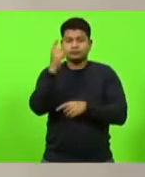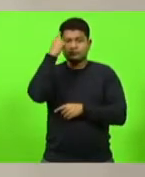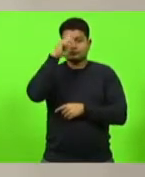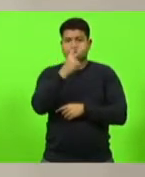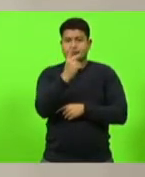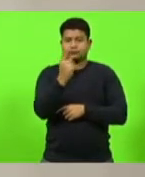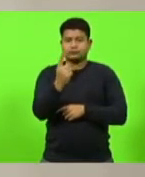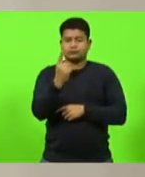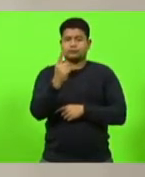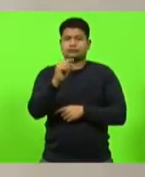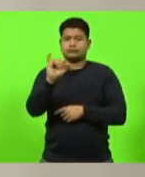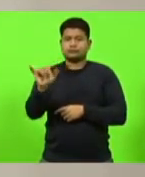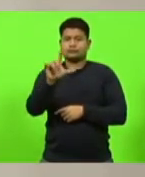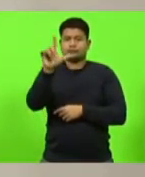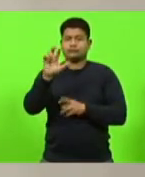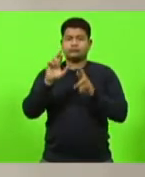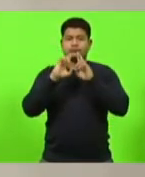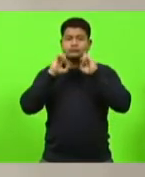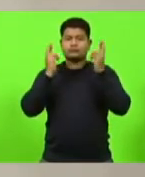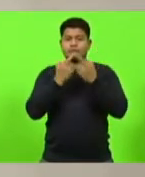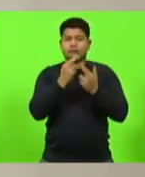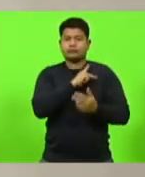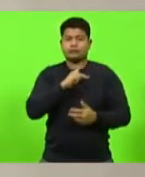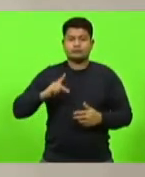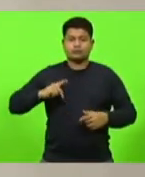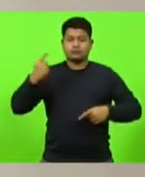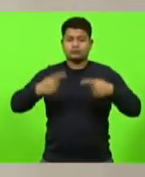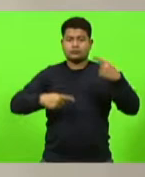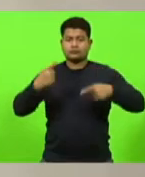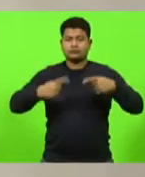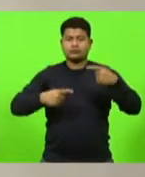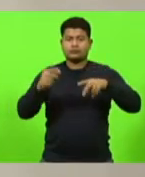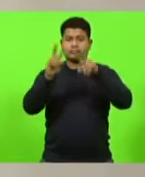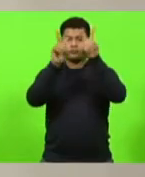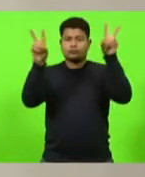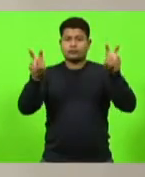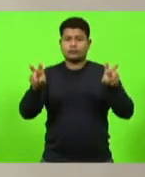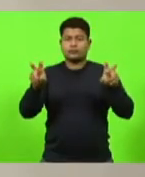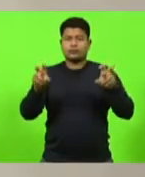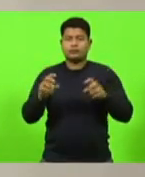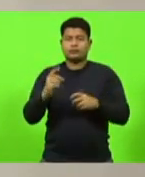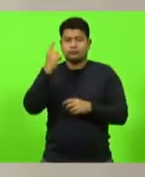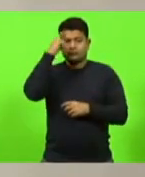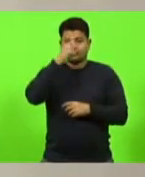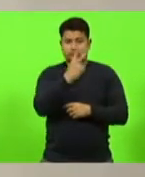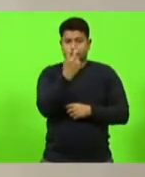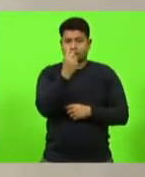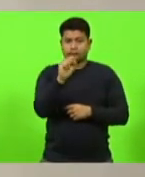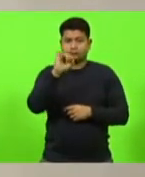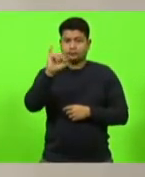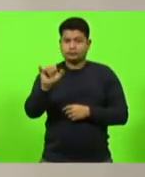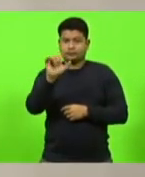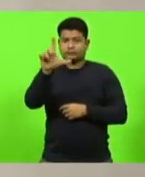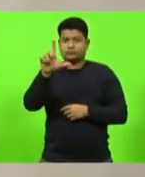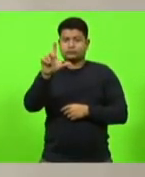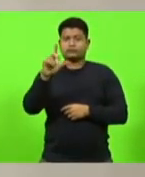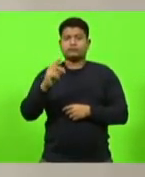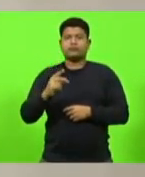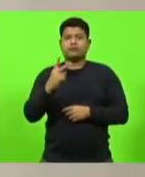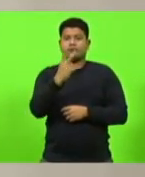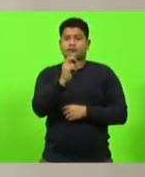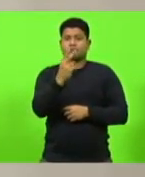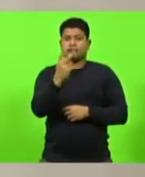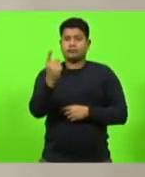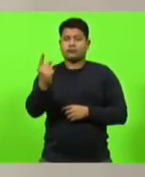21/7/2021, audiência pública para deliberar sobre o tema. Dia 28/7/2021, apresentação